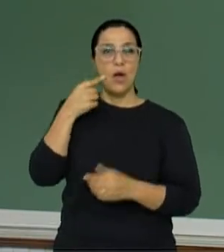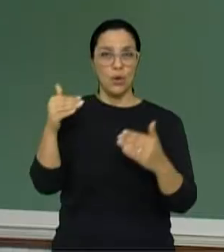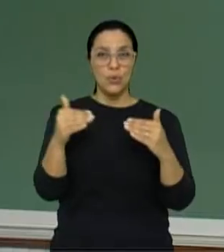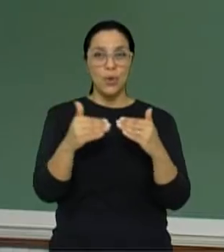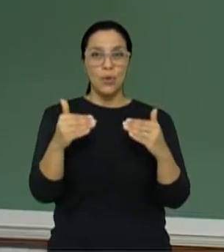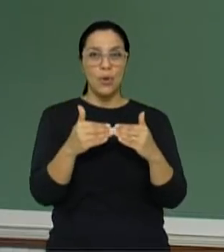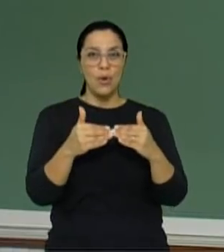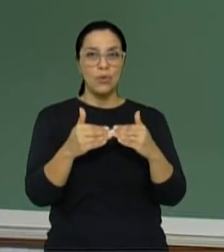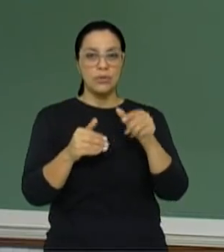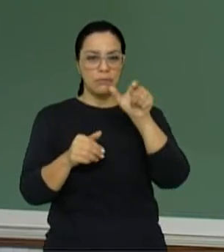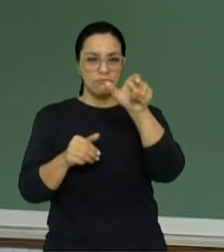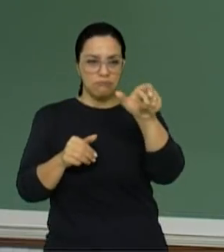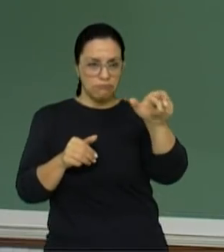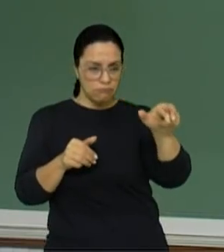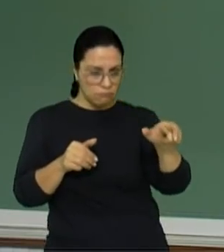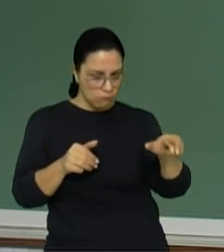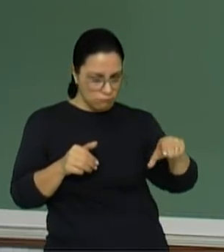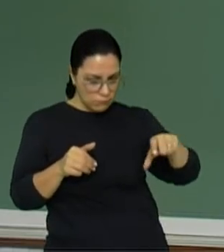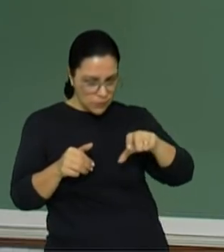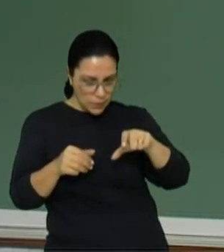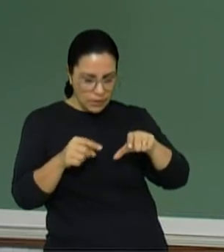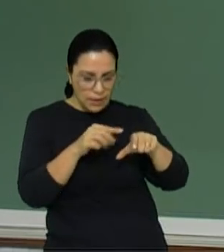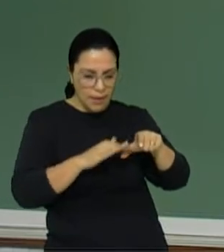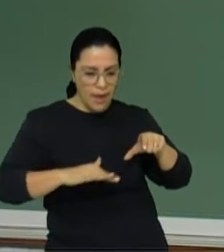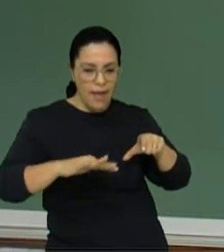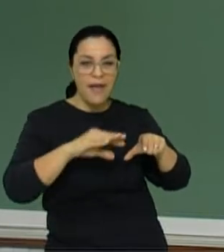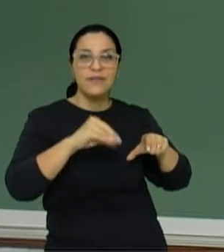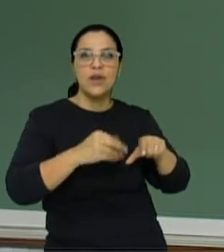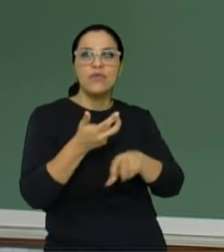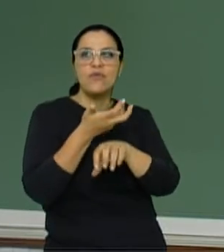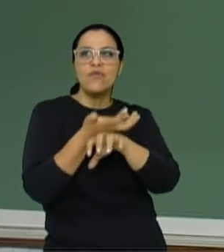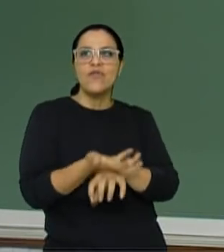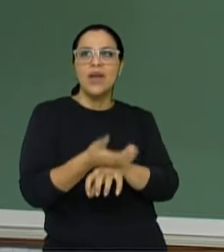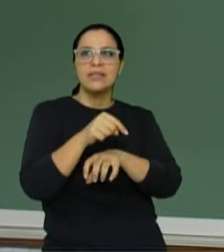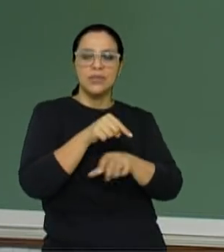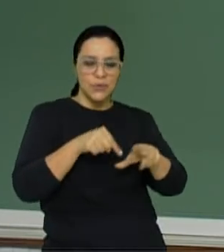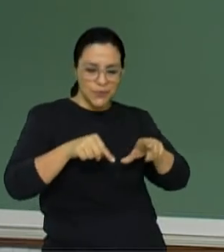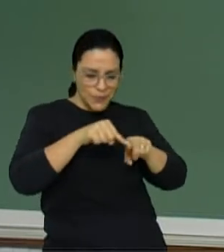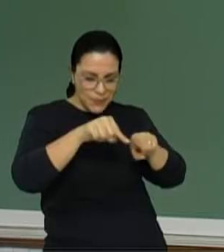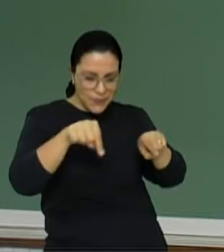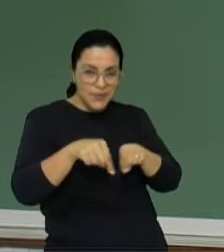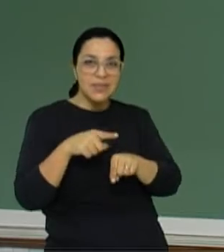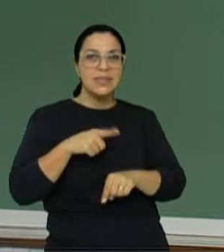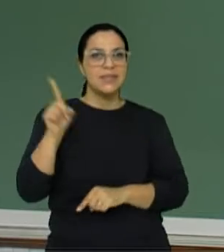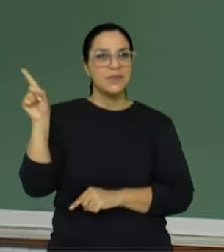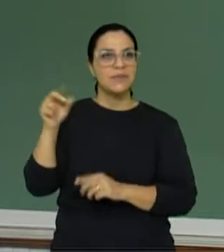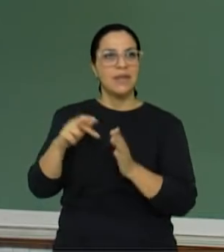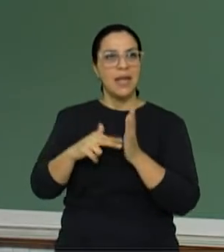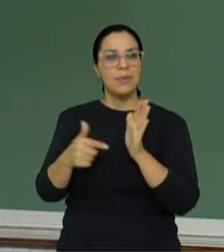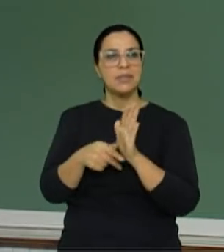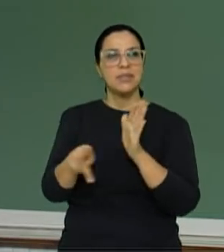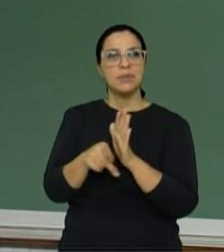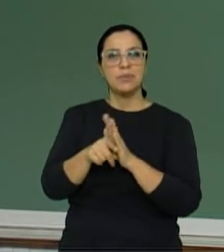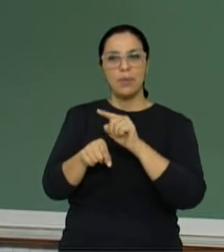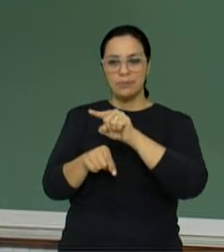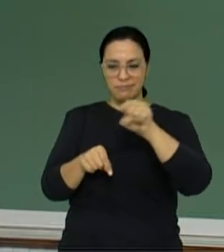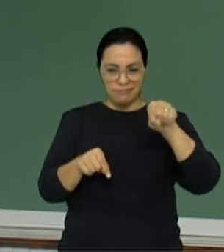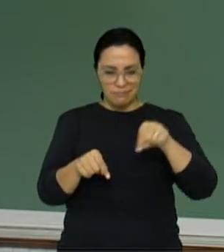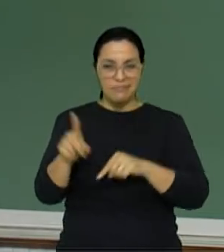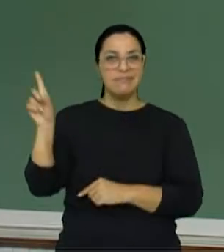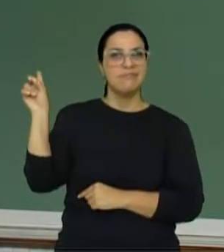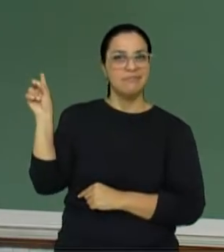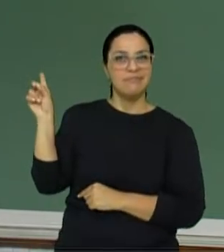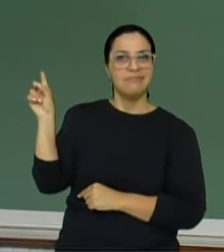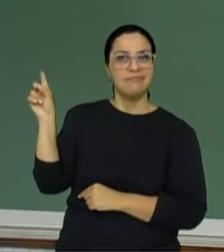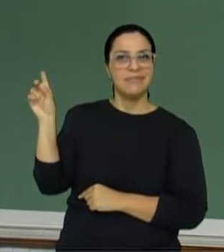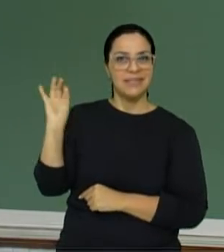que o L formado aqui, é o L formado aqui, e essa parte que está profunda está ali representado, destacado ali para